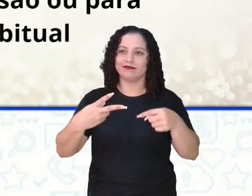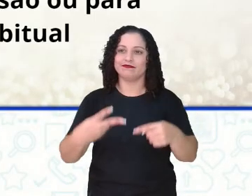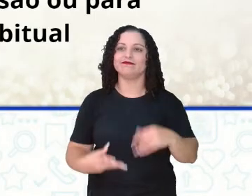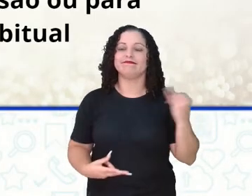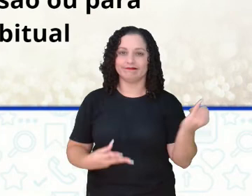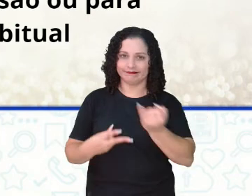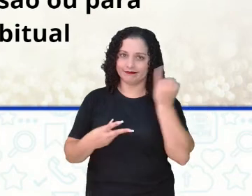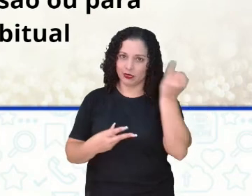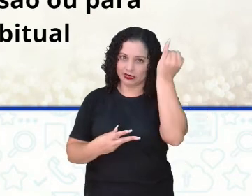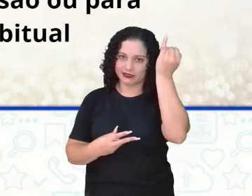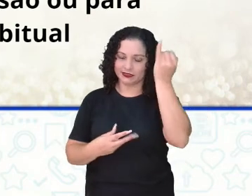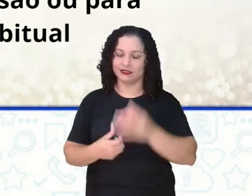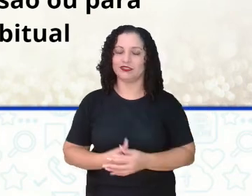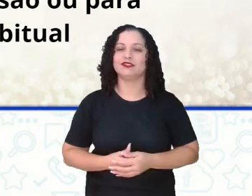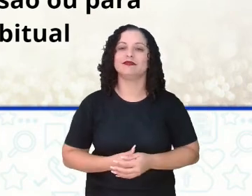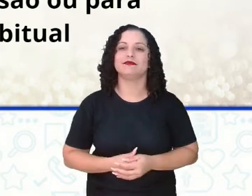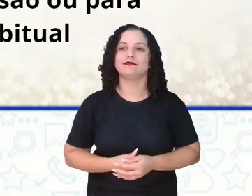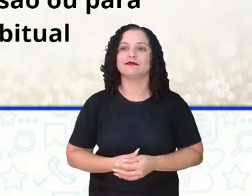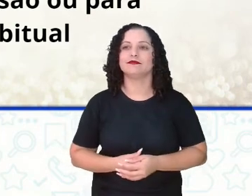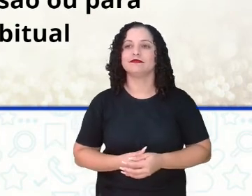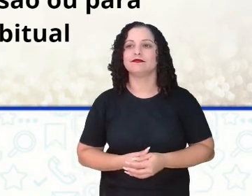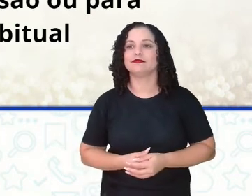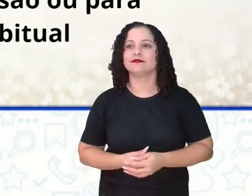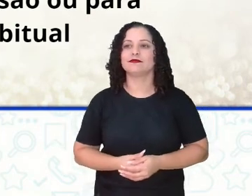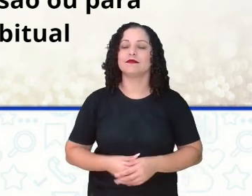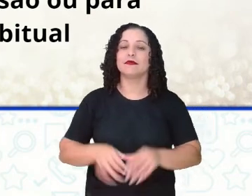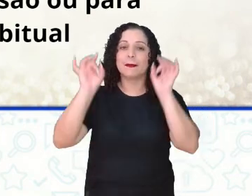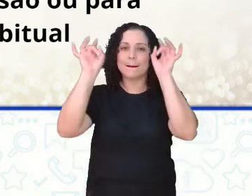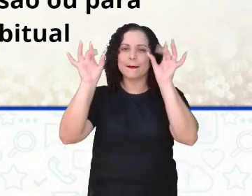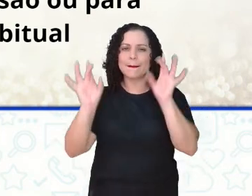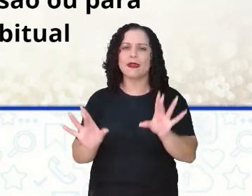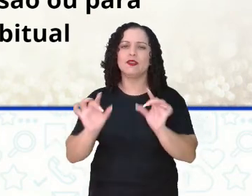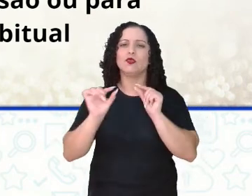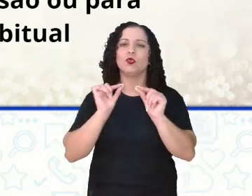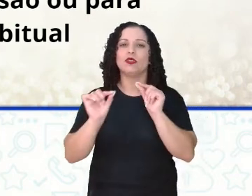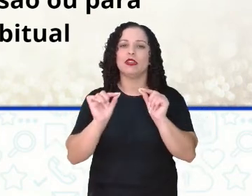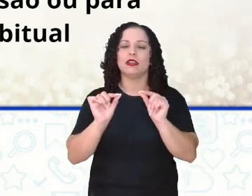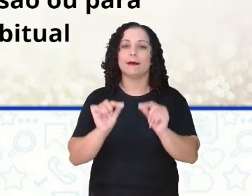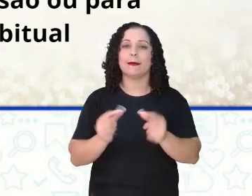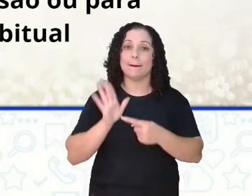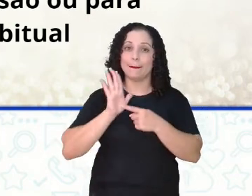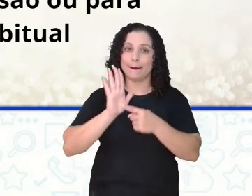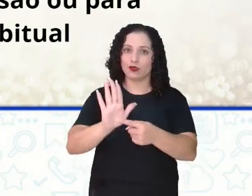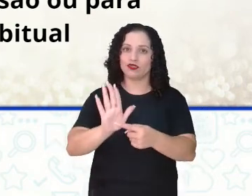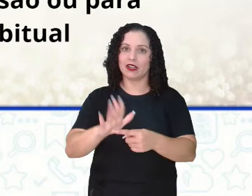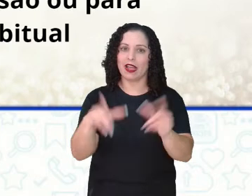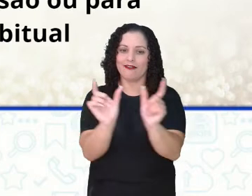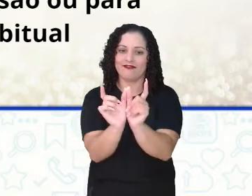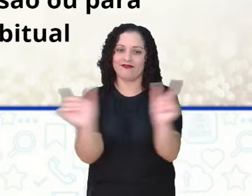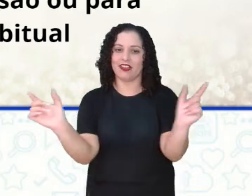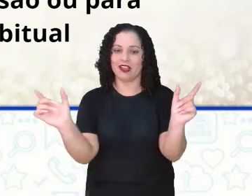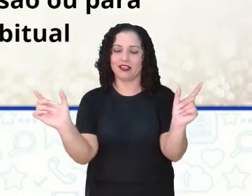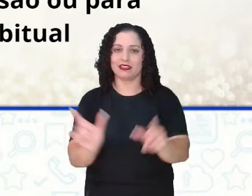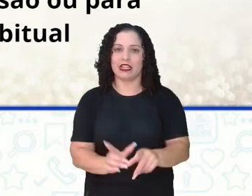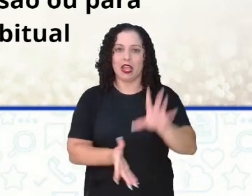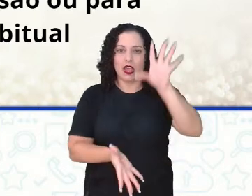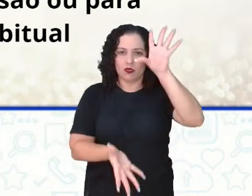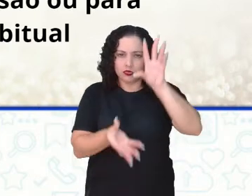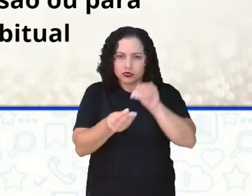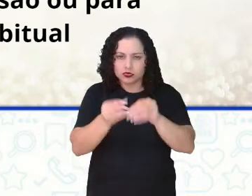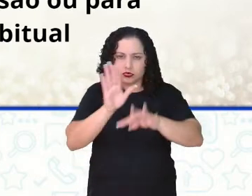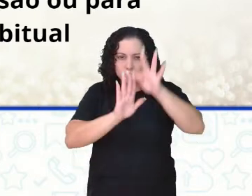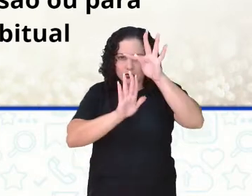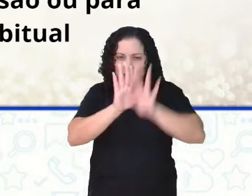certo? Mas a gente vai ver em outras aulas. Servem principalmente para indicar a reprodução literal de um período, oração, trecho de frase, palavra, lema,